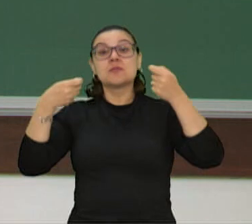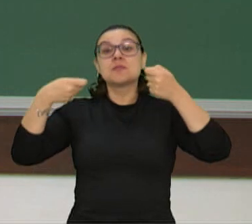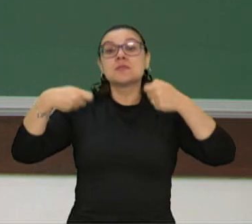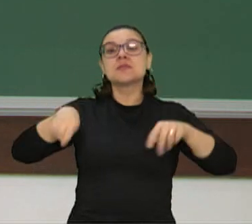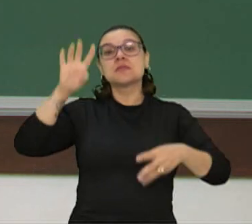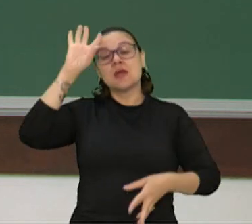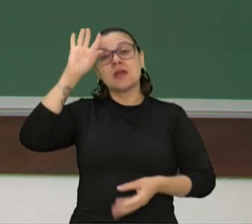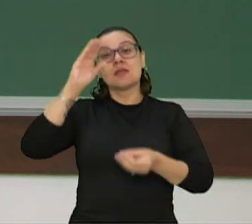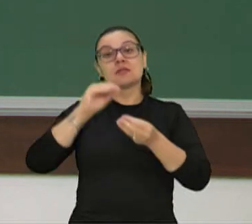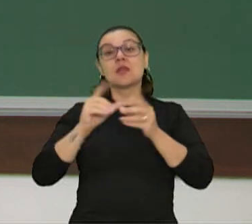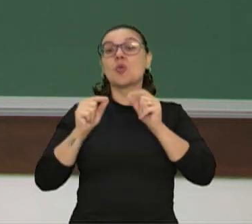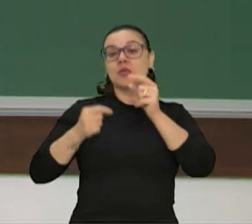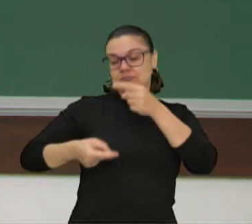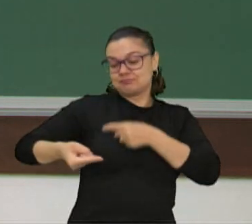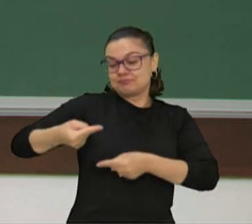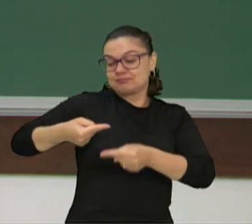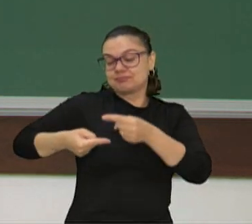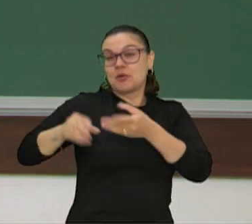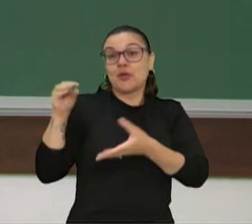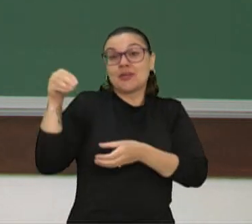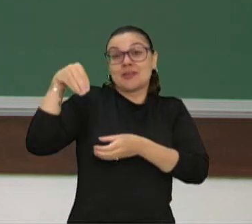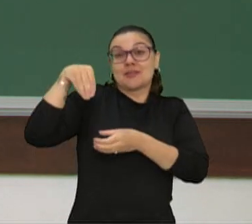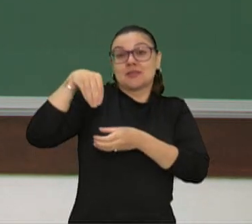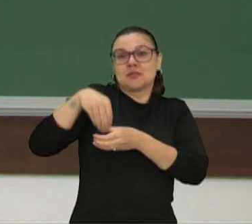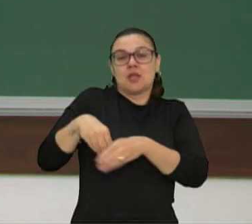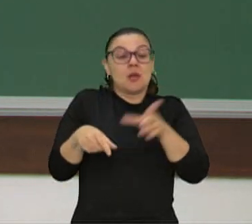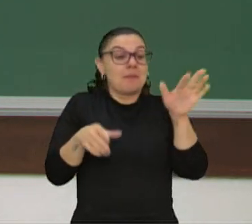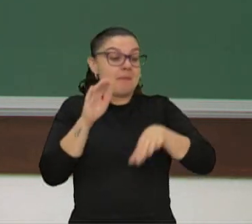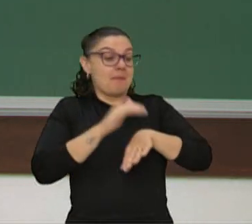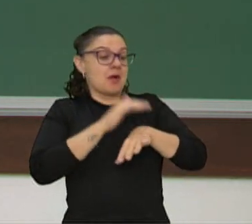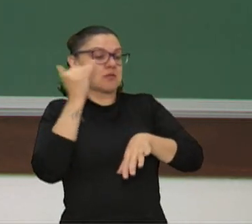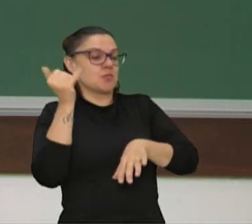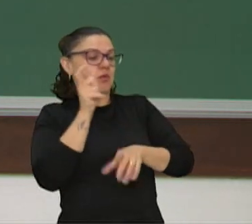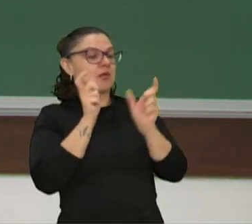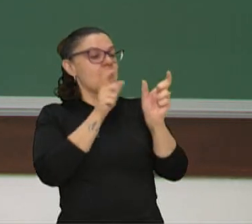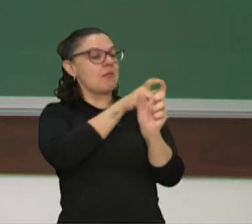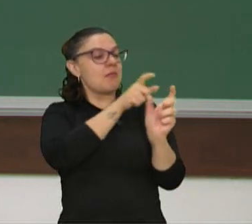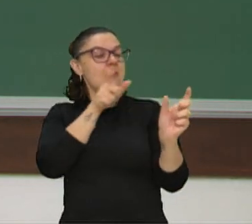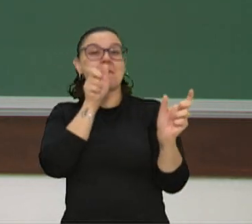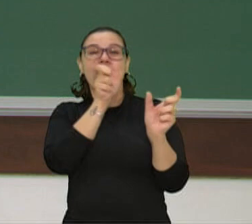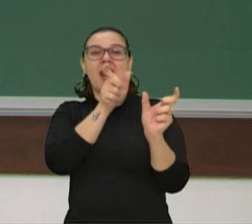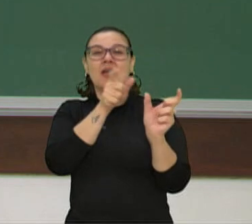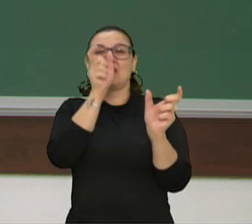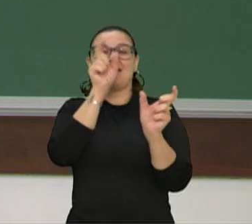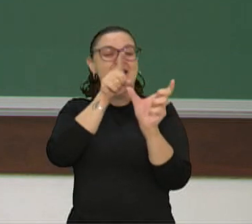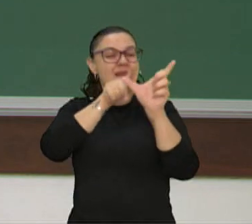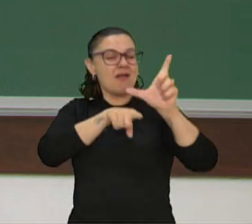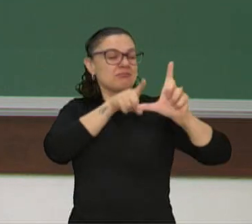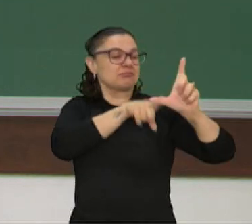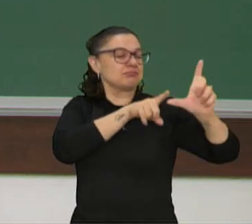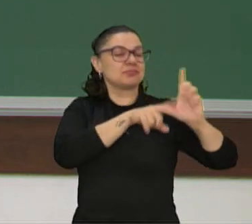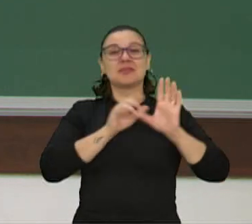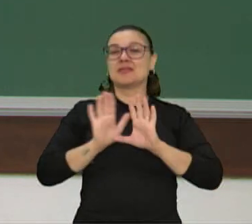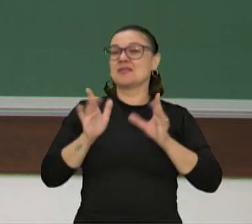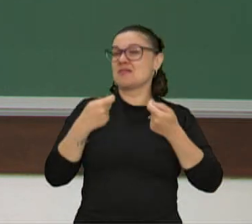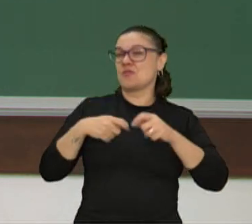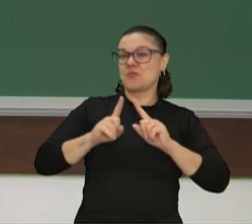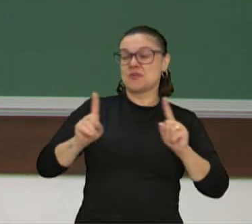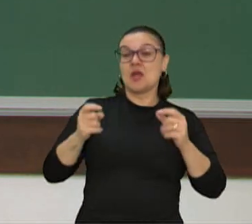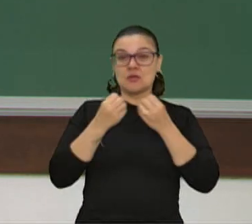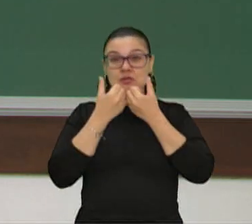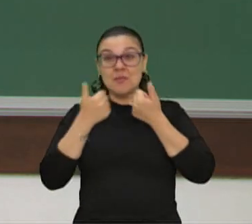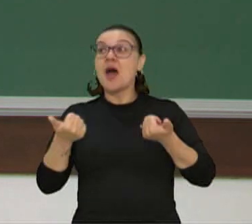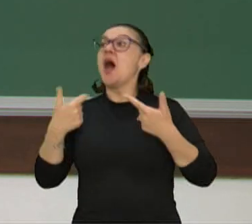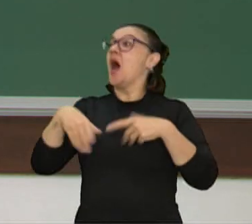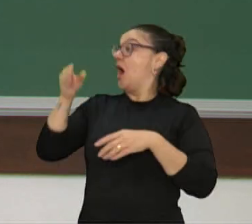entender os processos. É bem mais importante do que gravar o termo e como se escreve corretamente. Tudo bem? Ah, mas